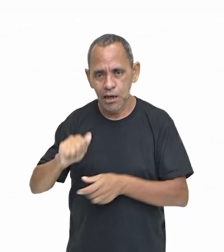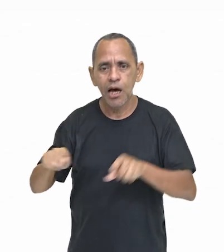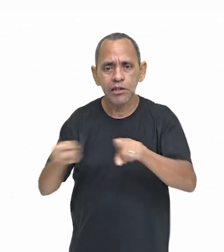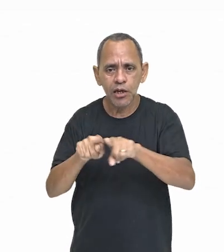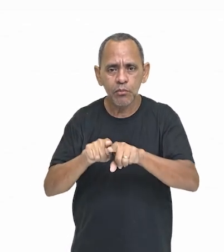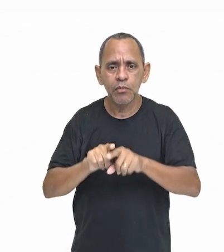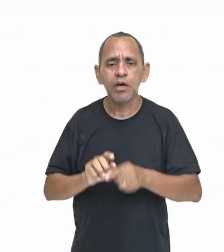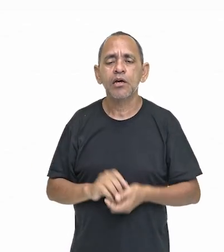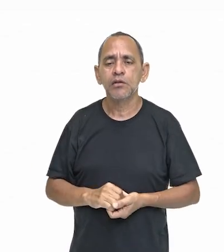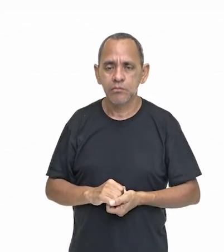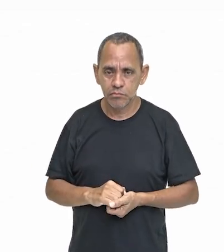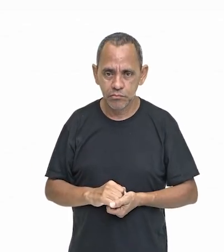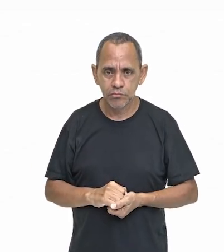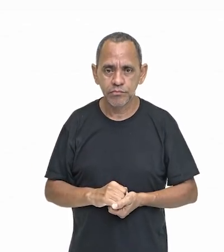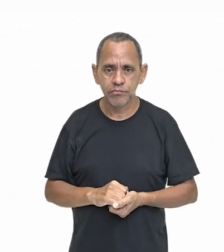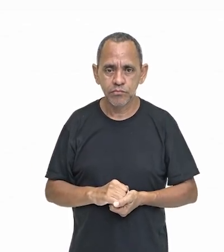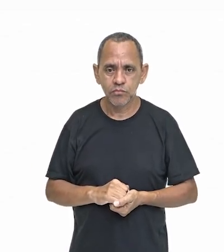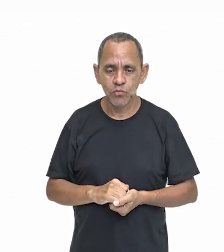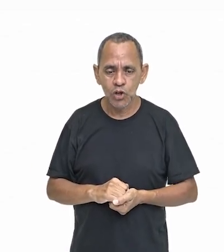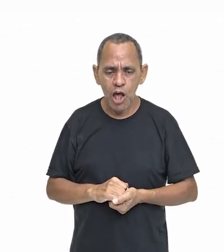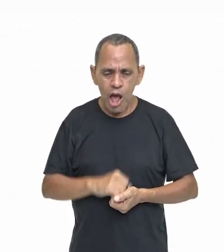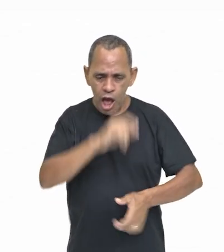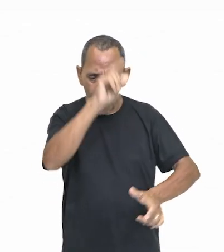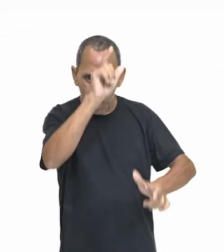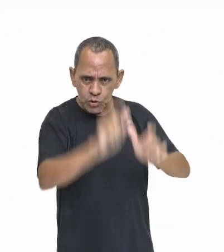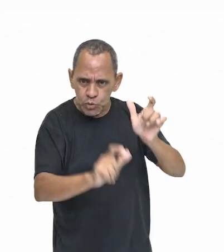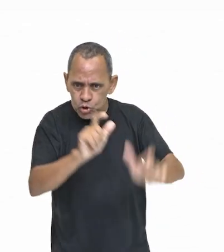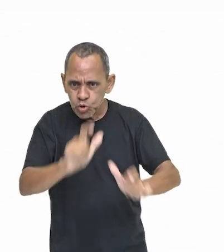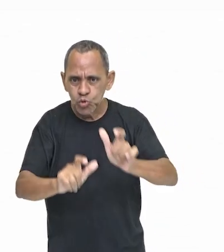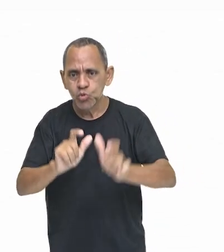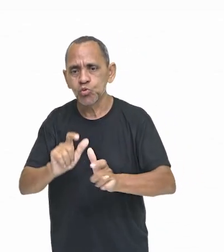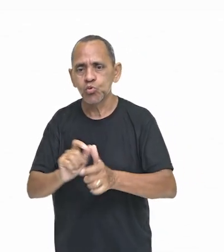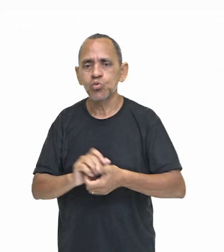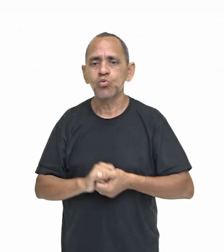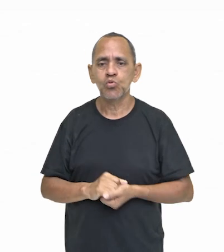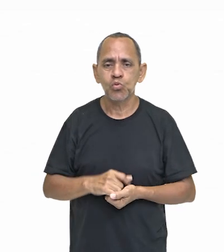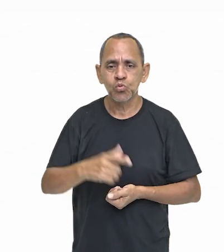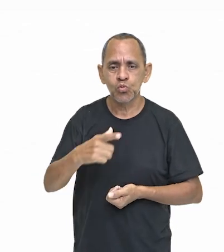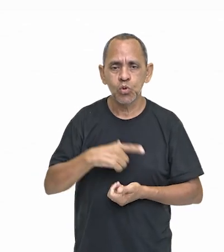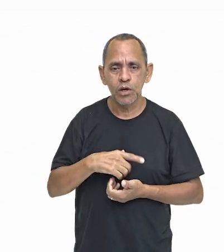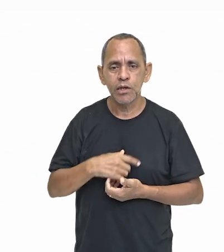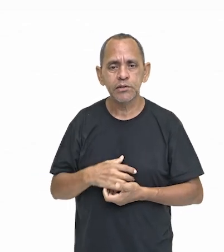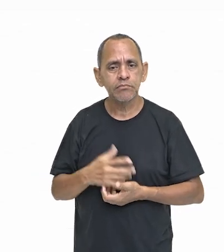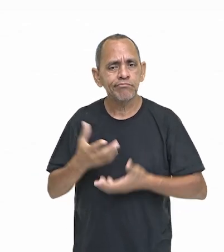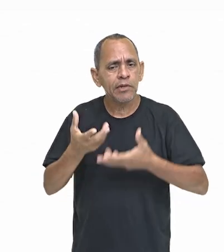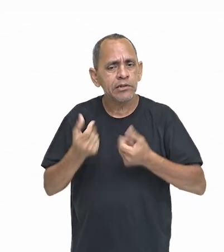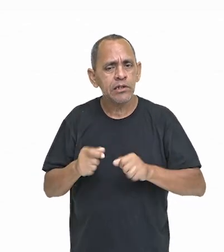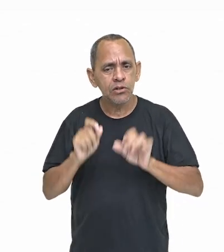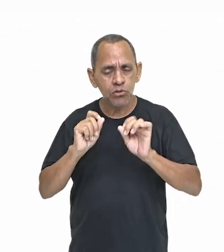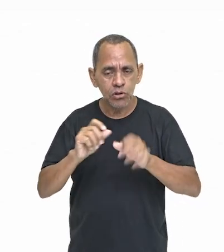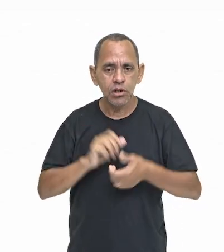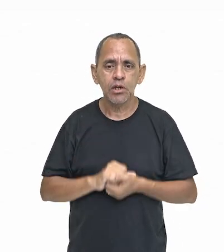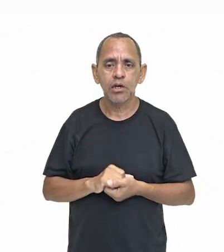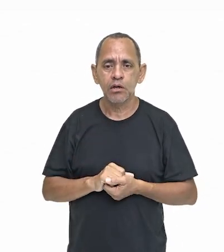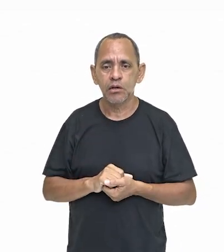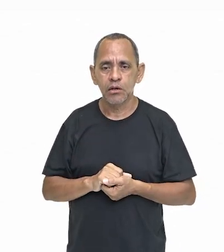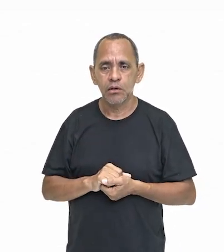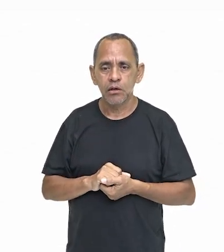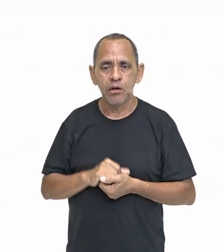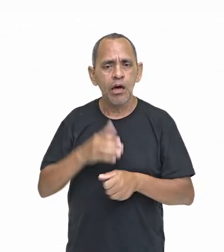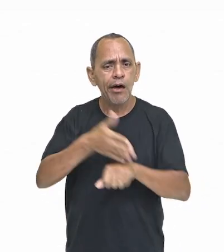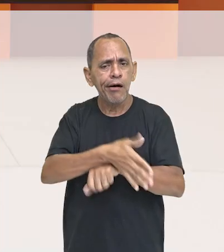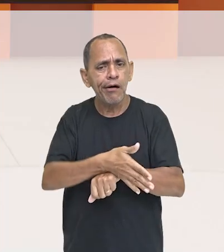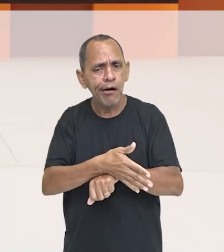dos espíritos para combater aqueles que estão provocando a doença ou malefício ao